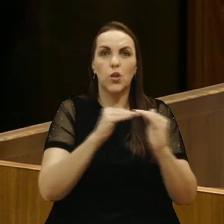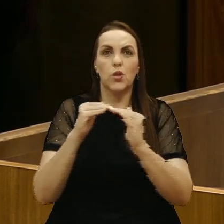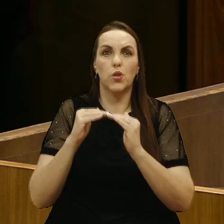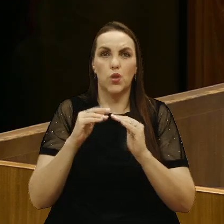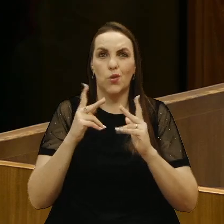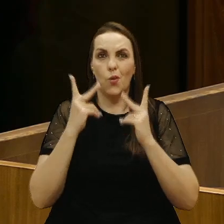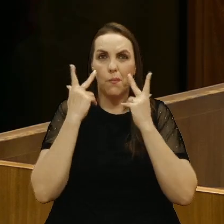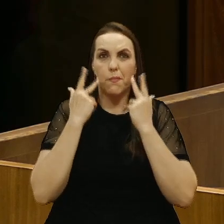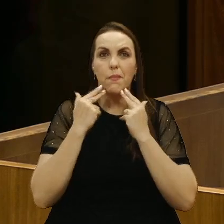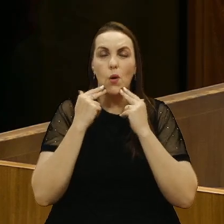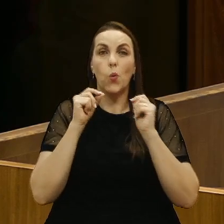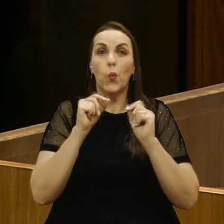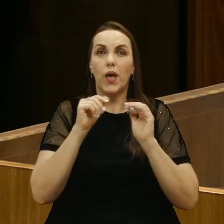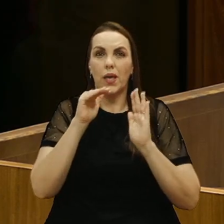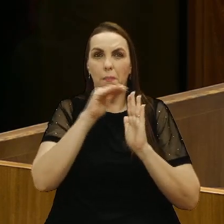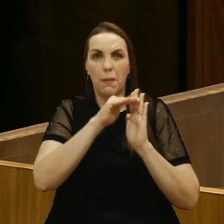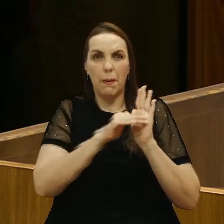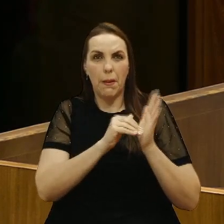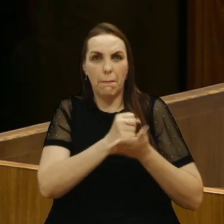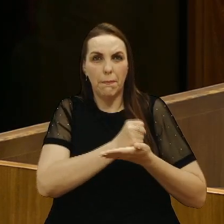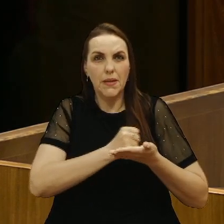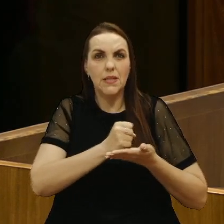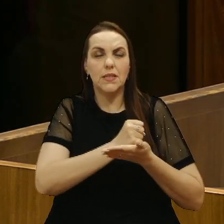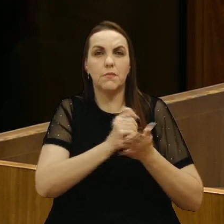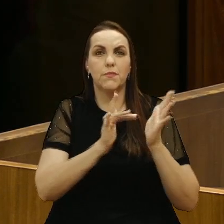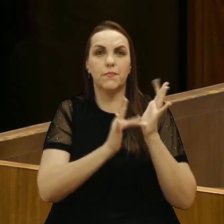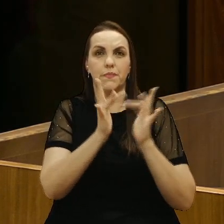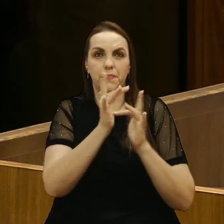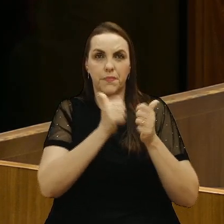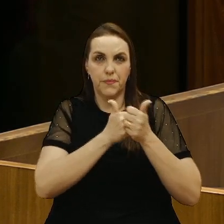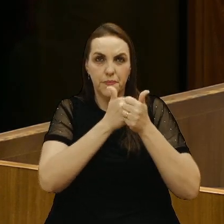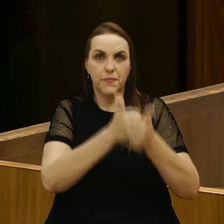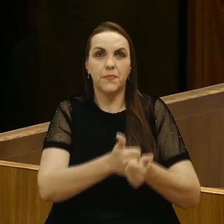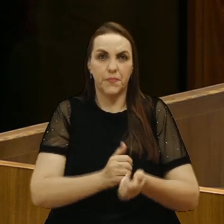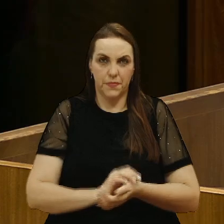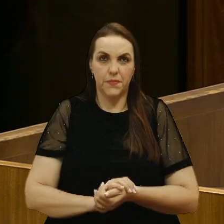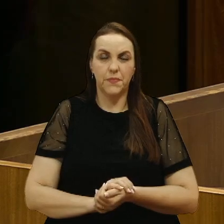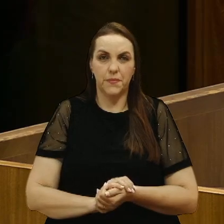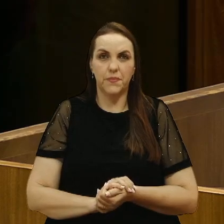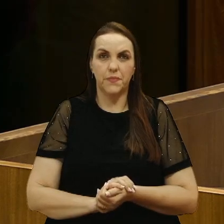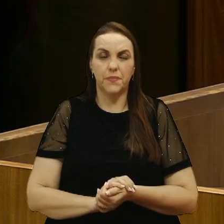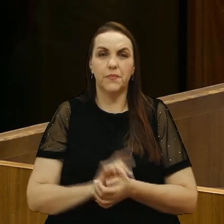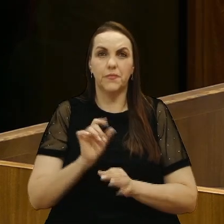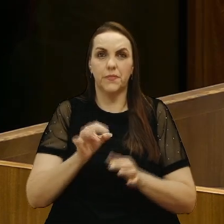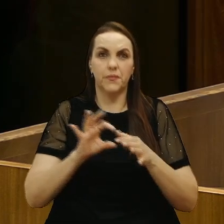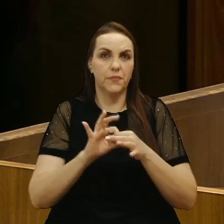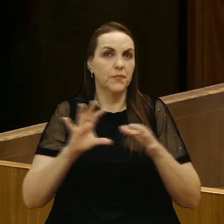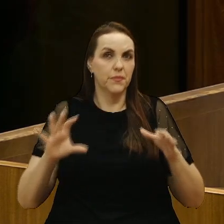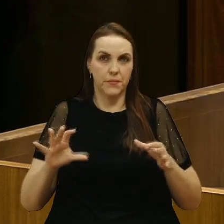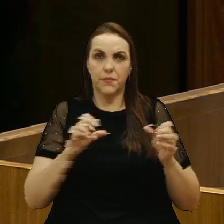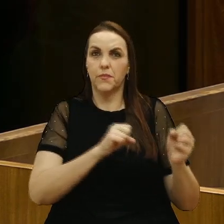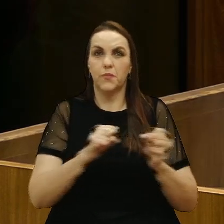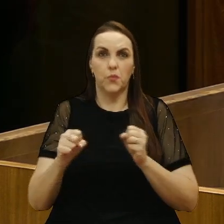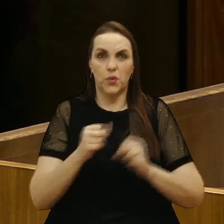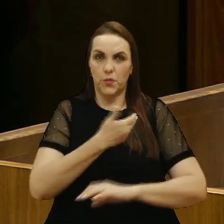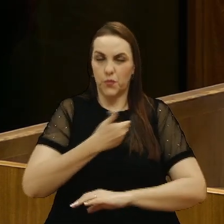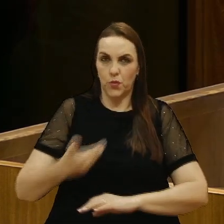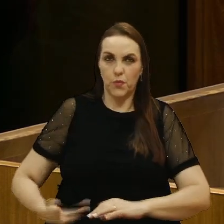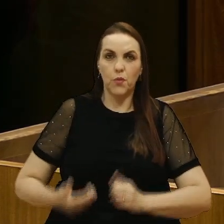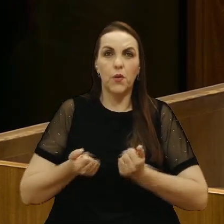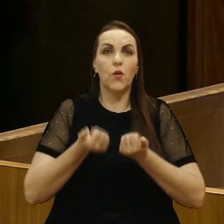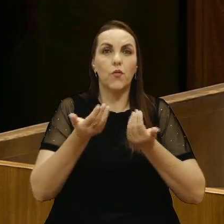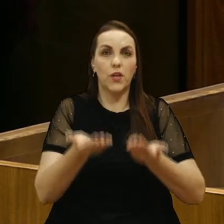sejam os princípios cristãos. Estamos devidamente licenciados pelo poder público para a oferta